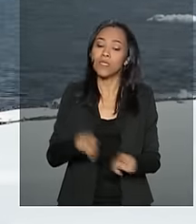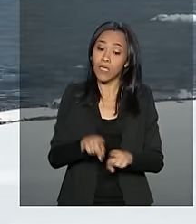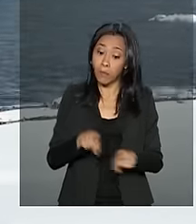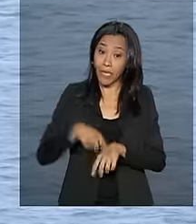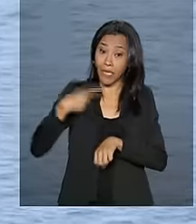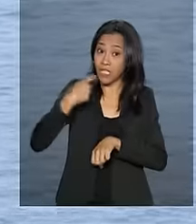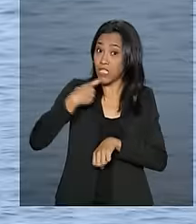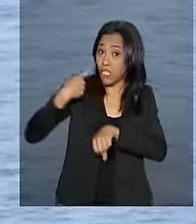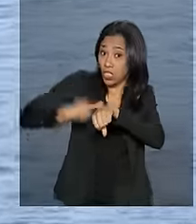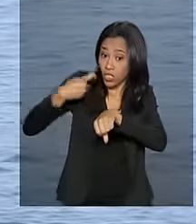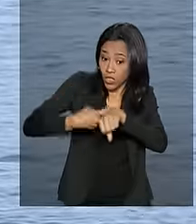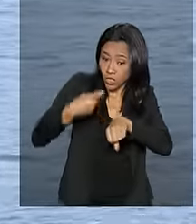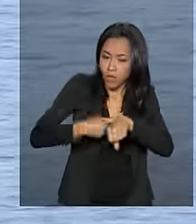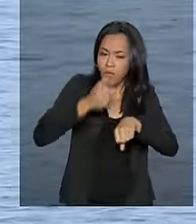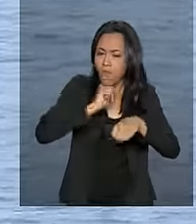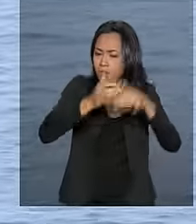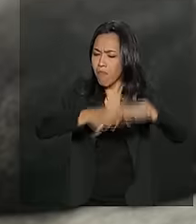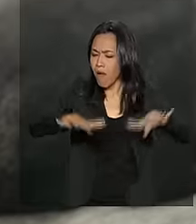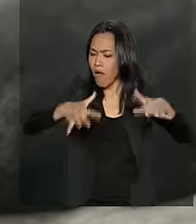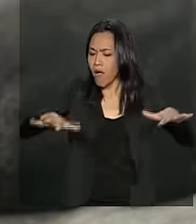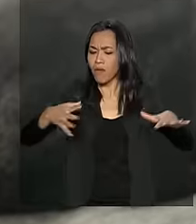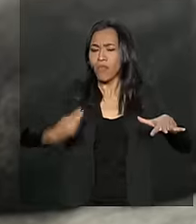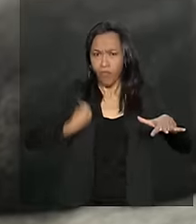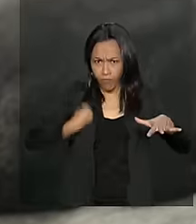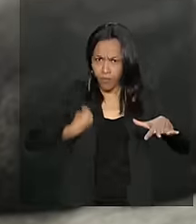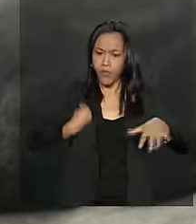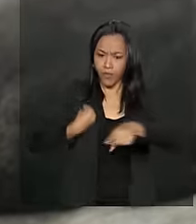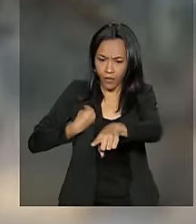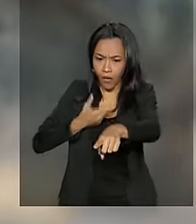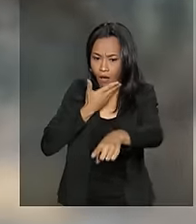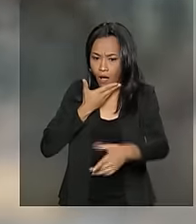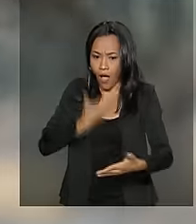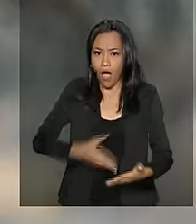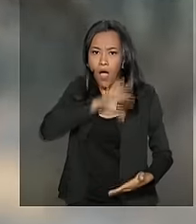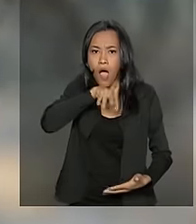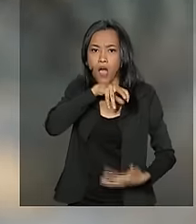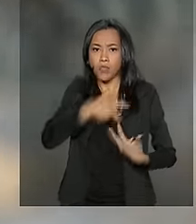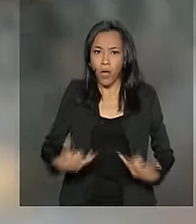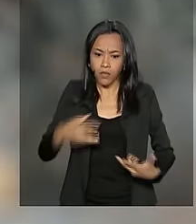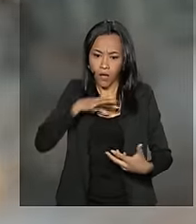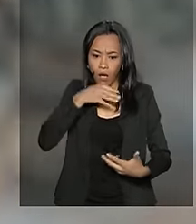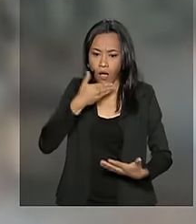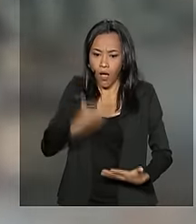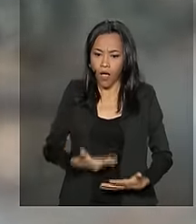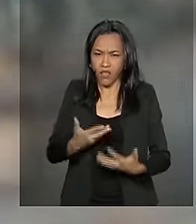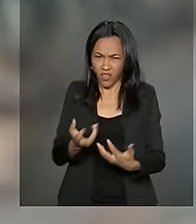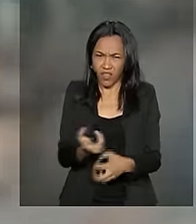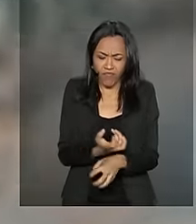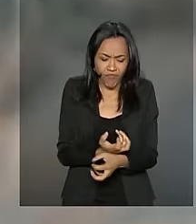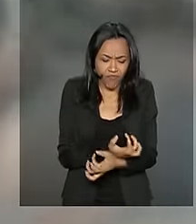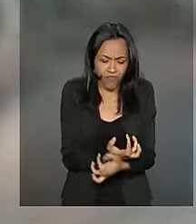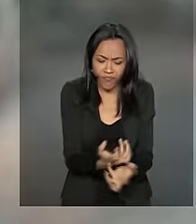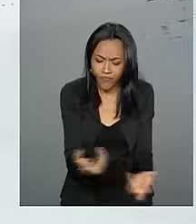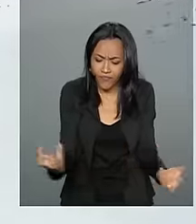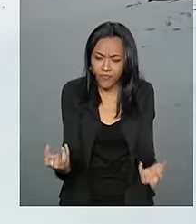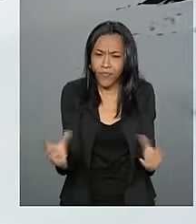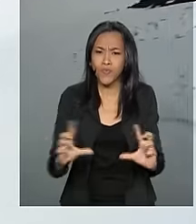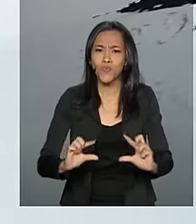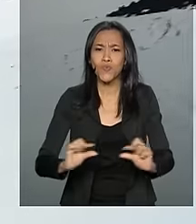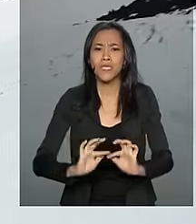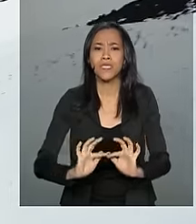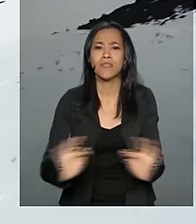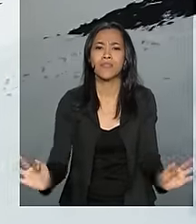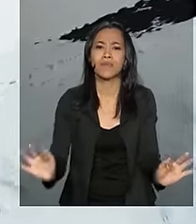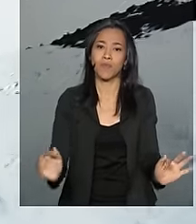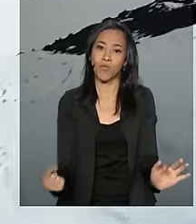gelo. Mares de muita vida, animais impressionantes. Uma vegetação rasteira, mas única.